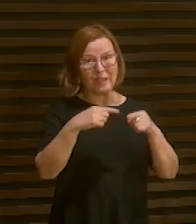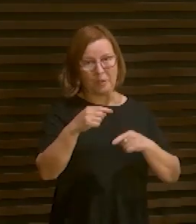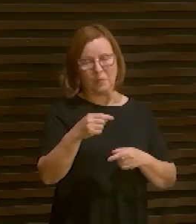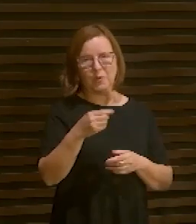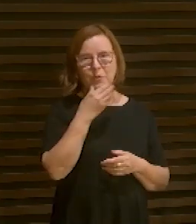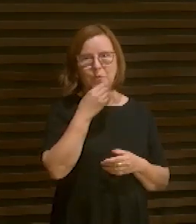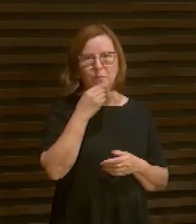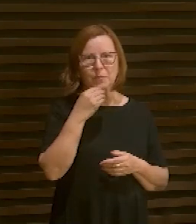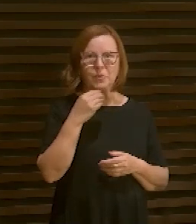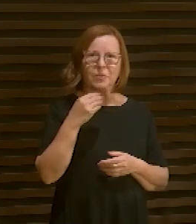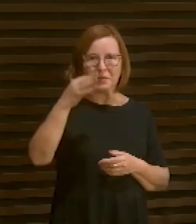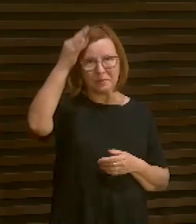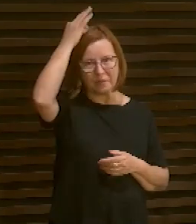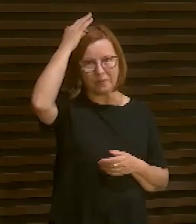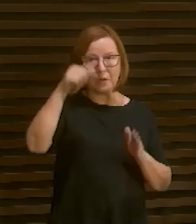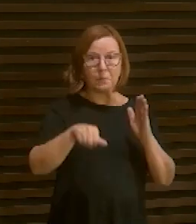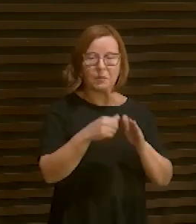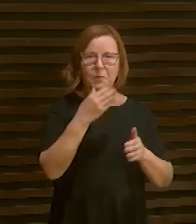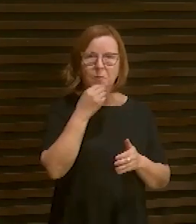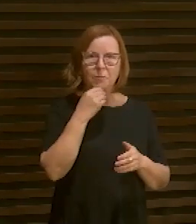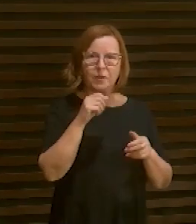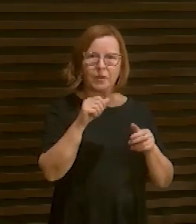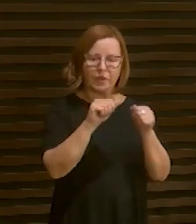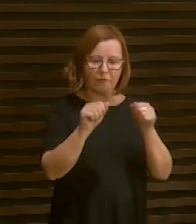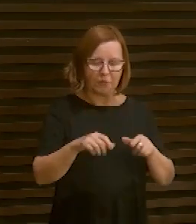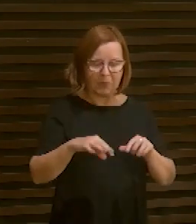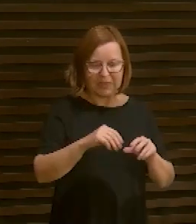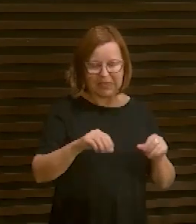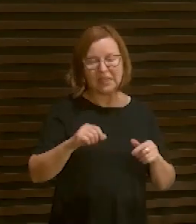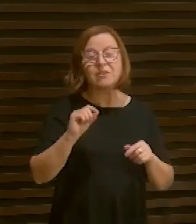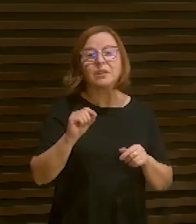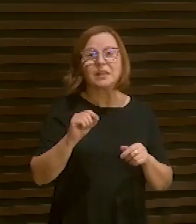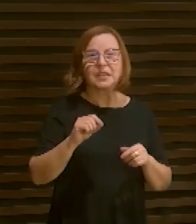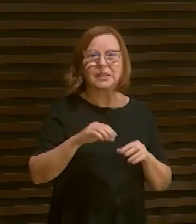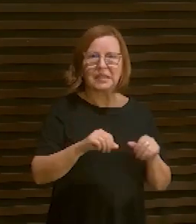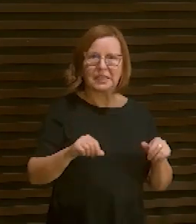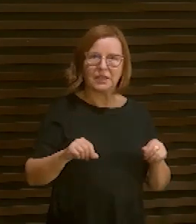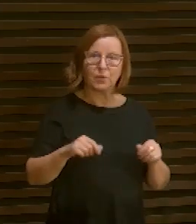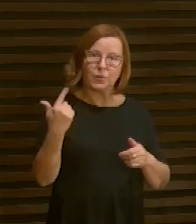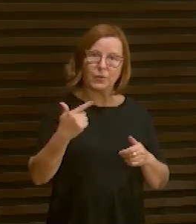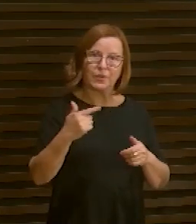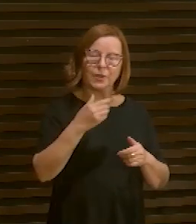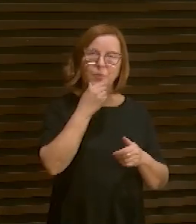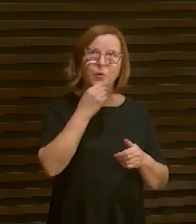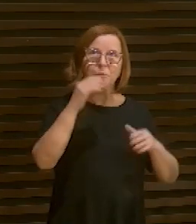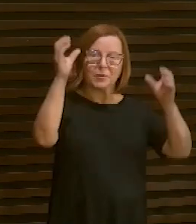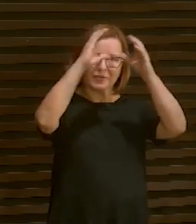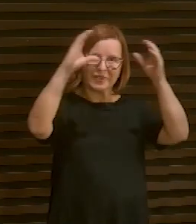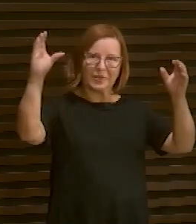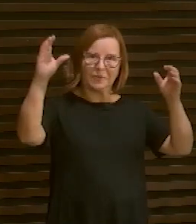Primeiro homem formado da terra é o quê? Terreno. O segundo homem é do céu. Ele